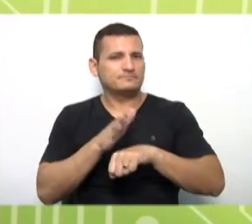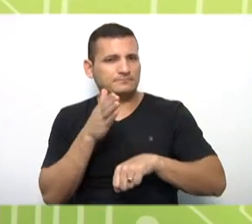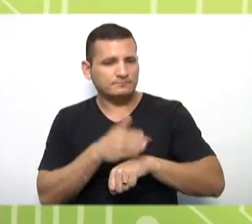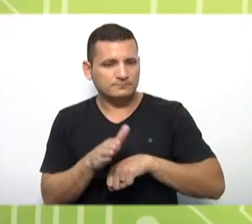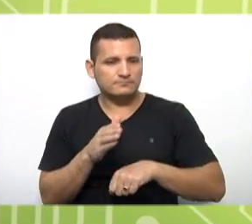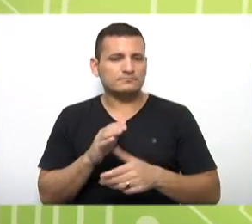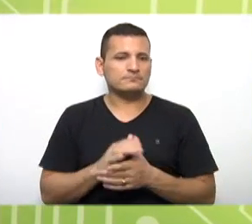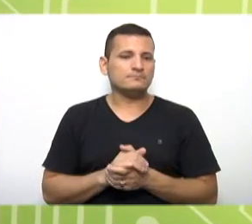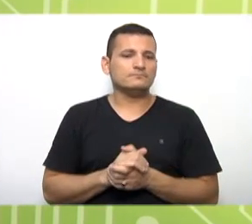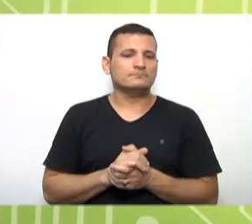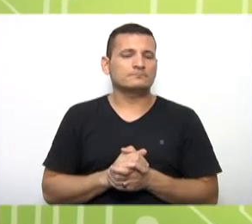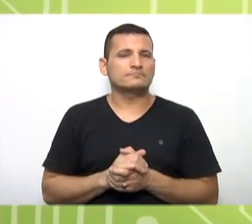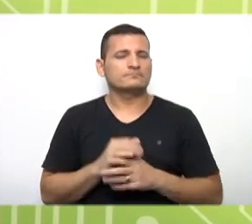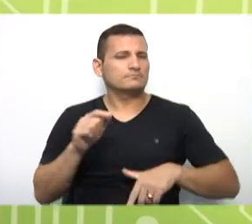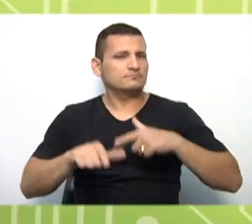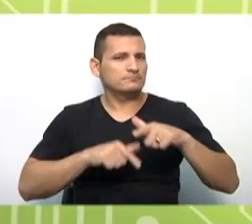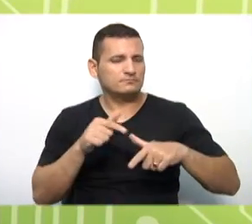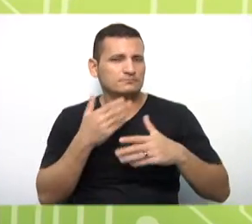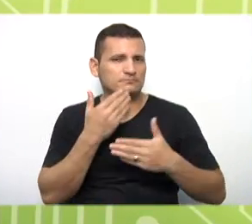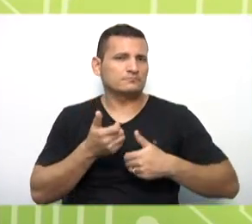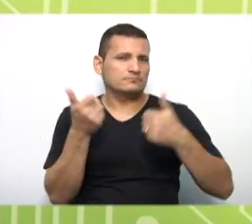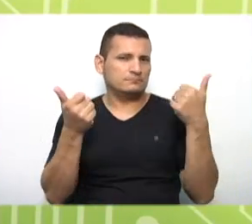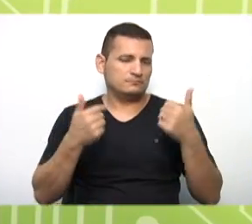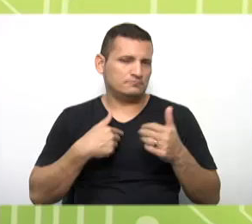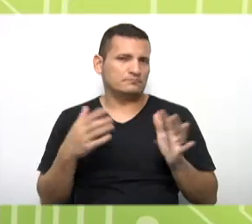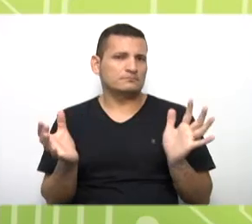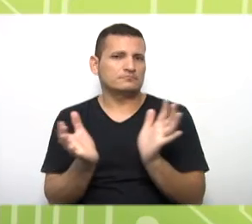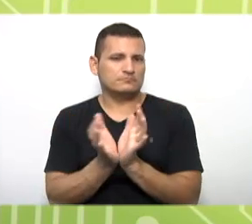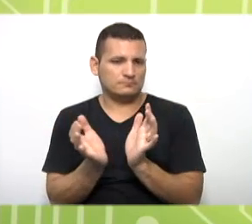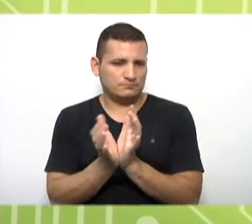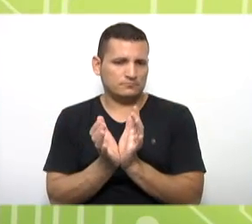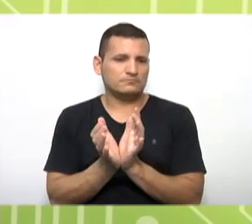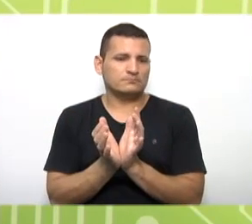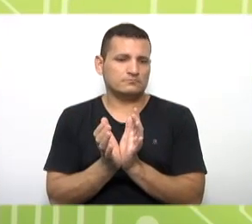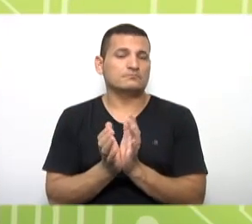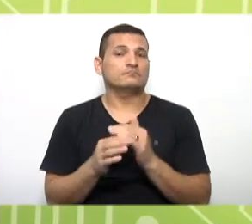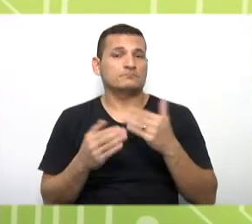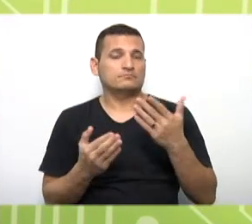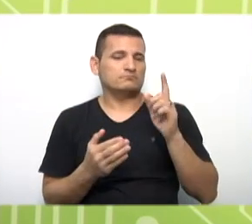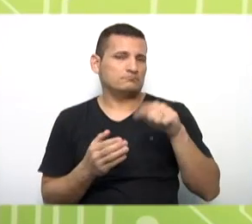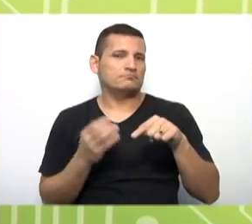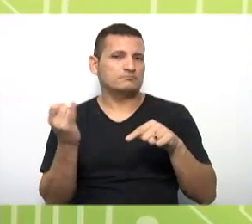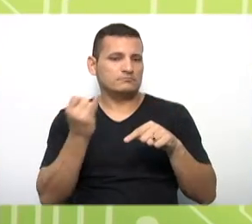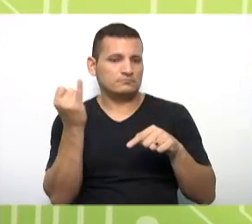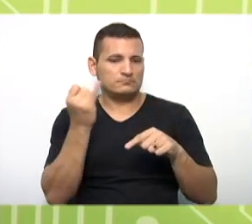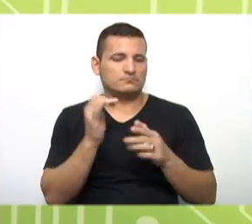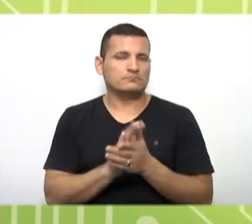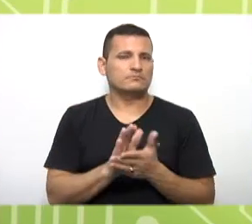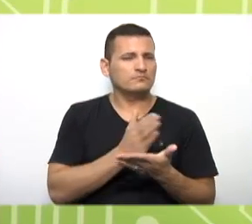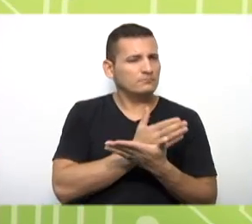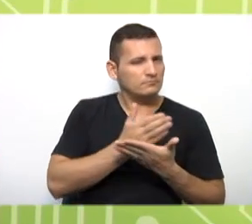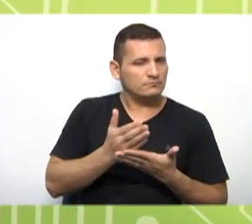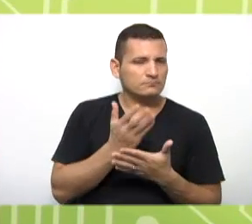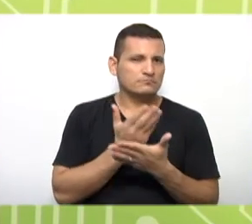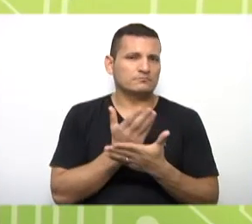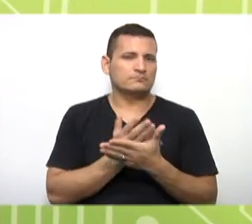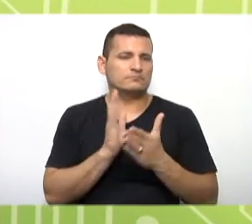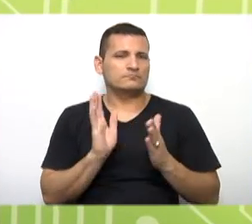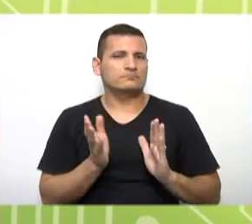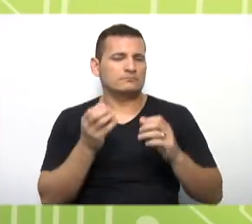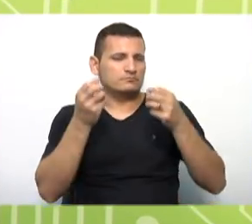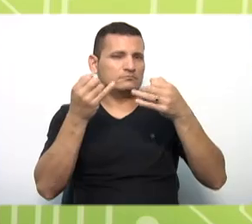trabalhar com a melhoria da minha equipe. Então, aí é importante. Nós falamos no início da nossa aula